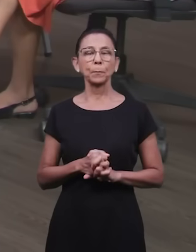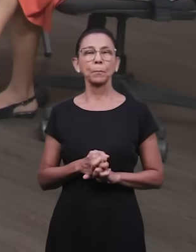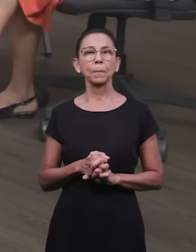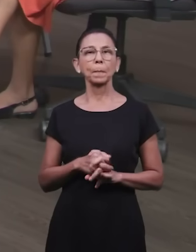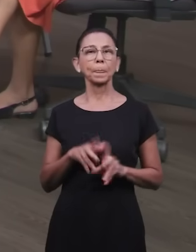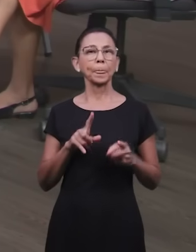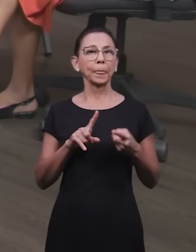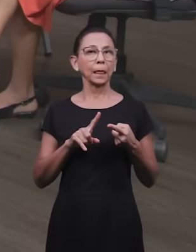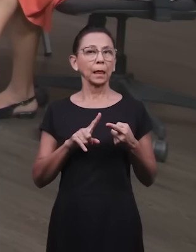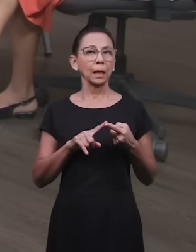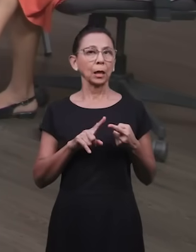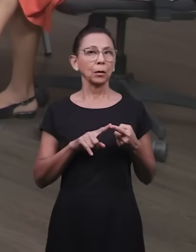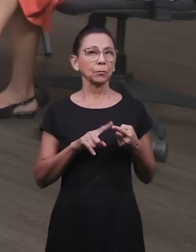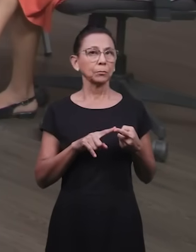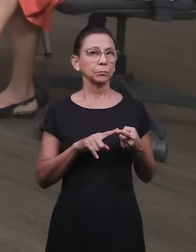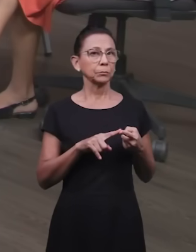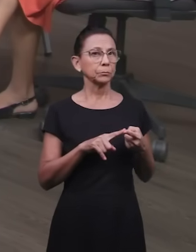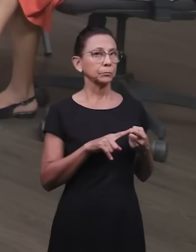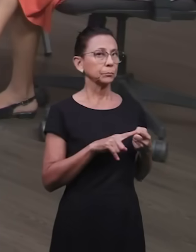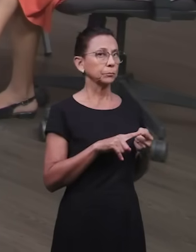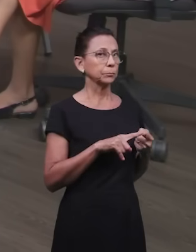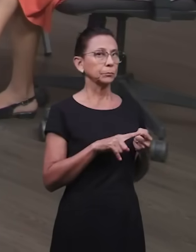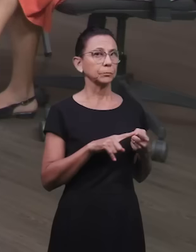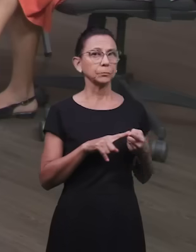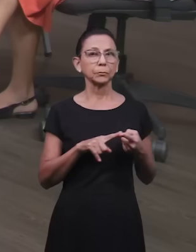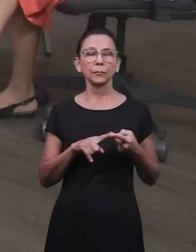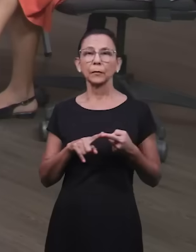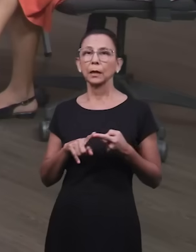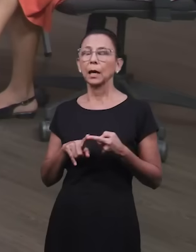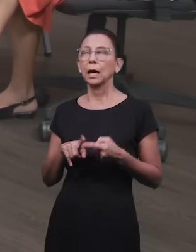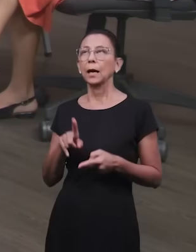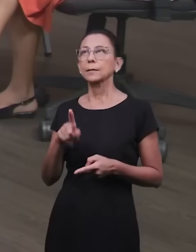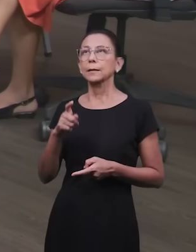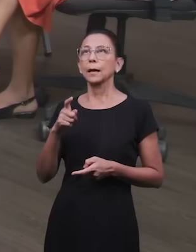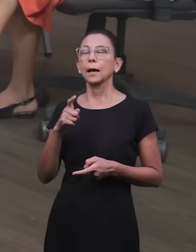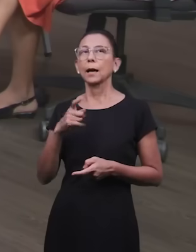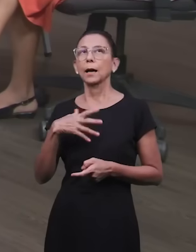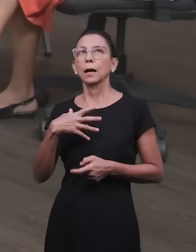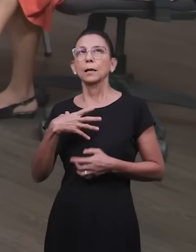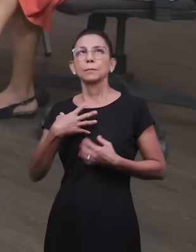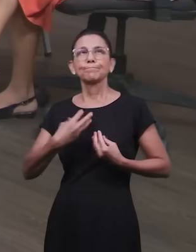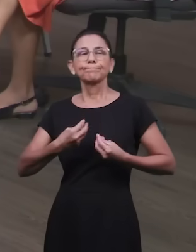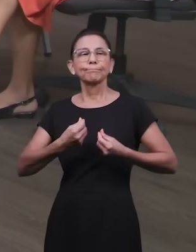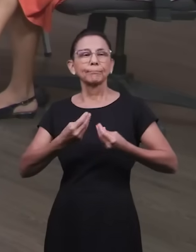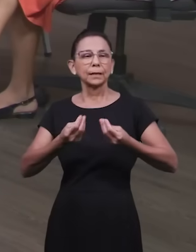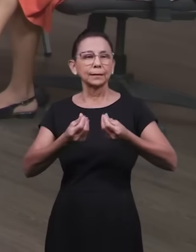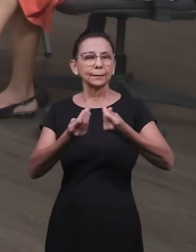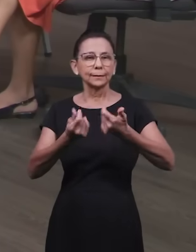bem? A primeira é você não ler essa sensação como um problema.